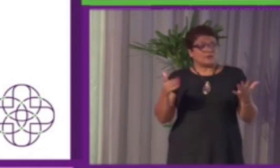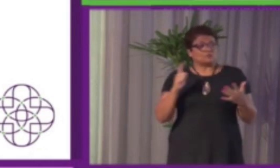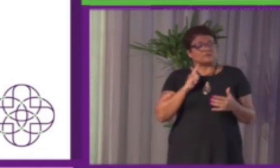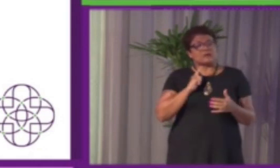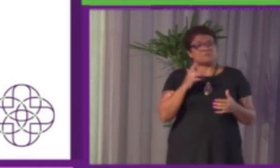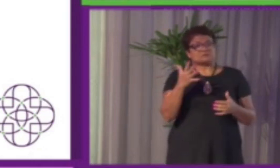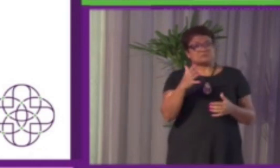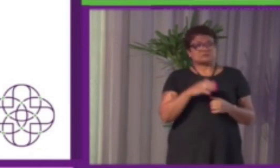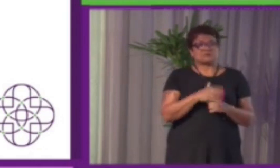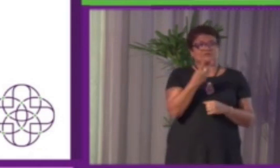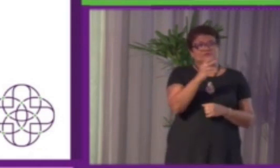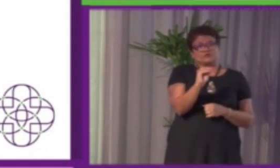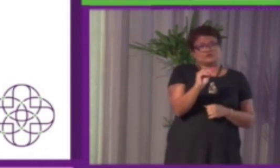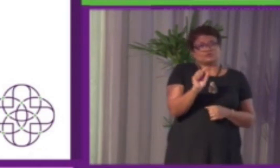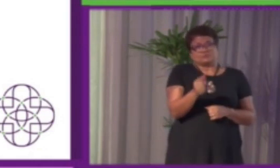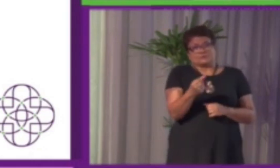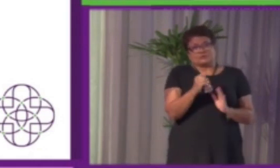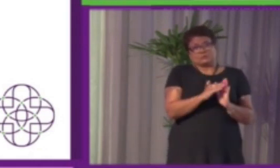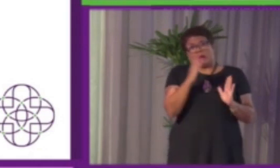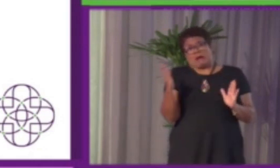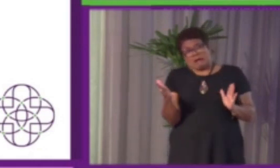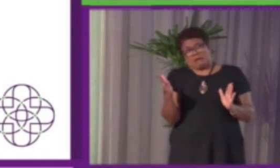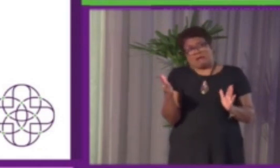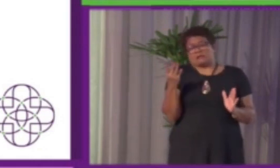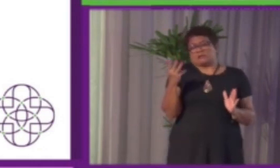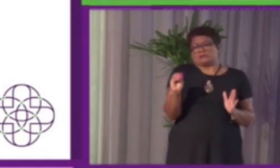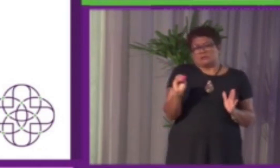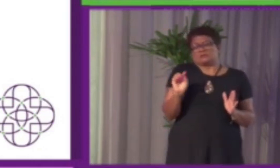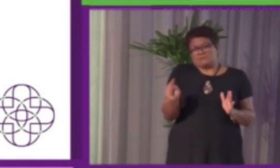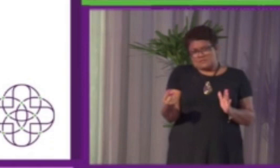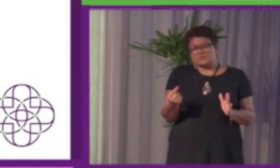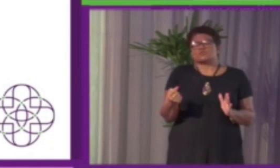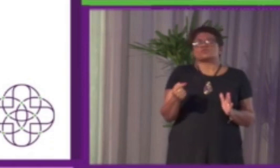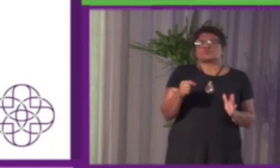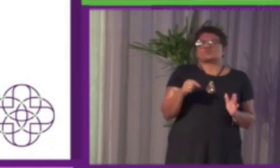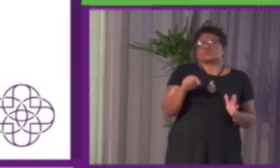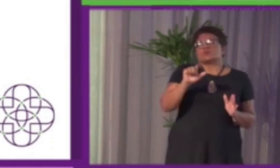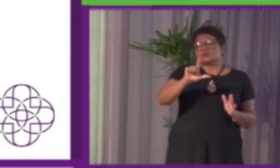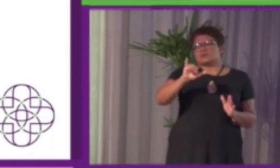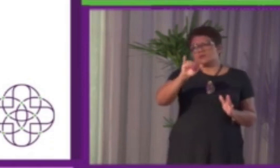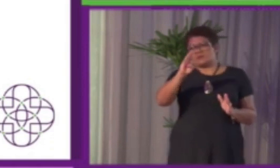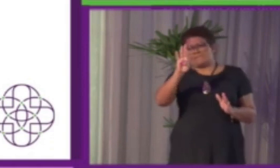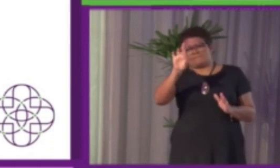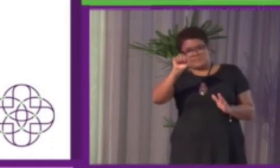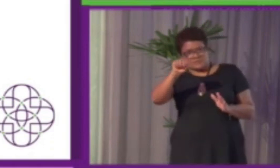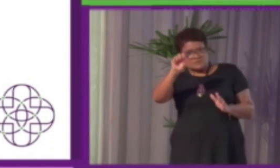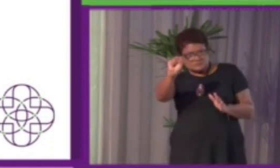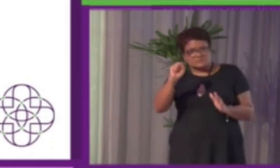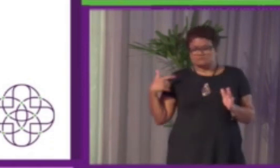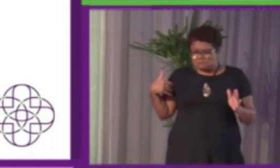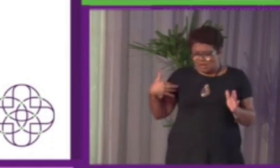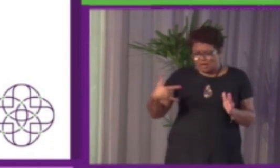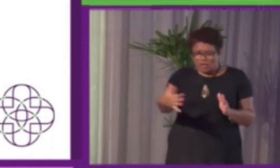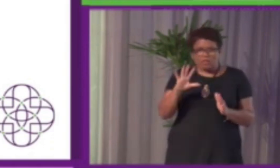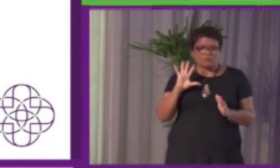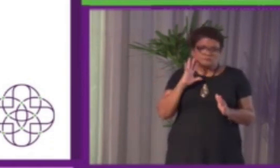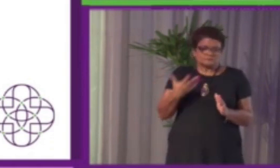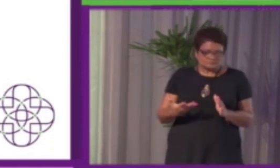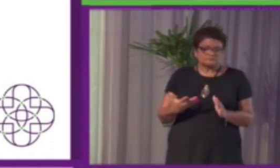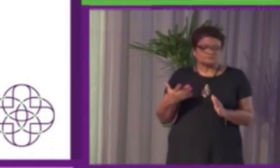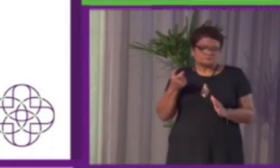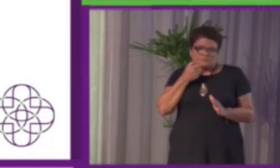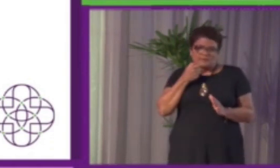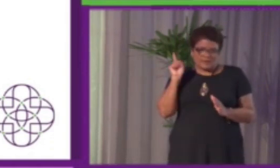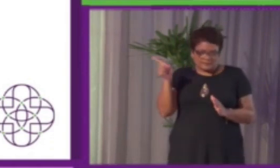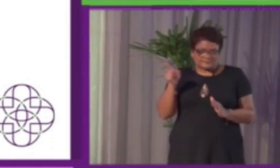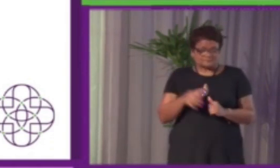torno de 20 mil a 30 mil libras, tá? Baseado, então, em decisões históricas. As outras